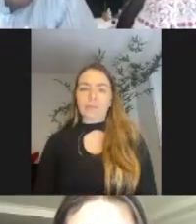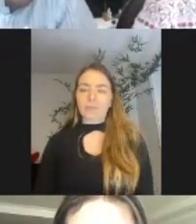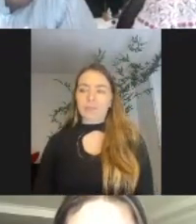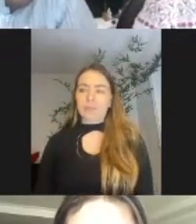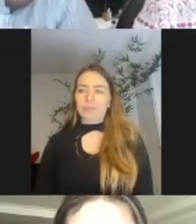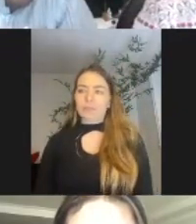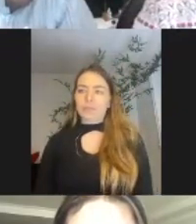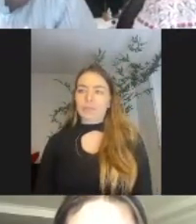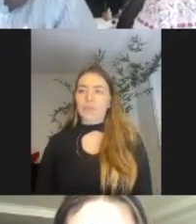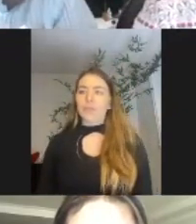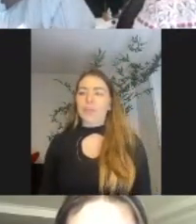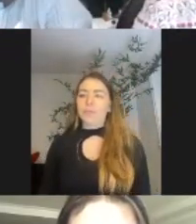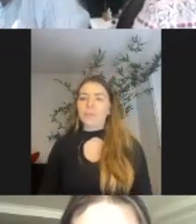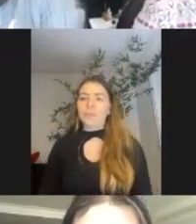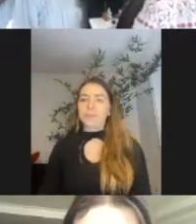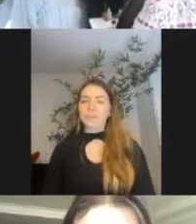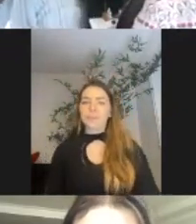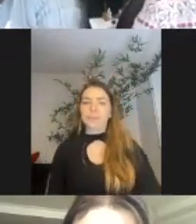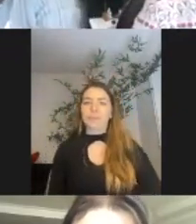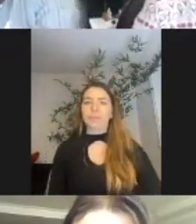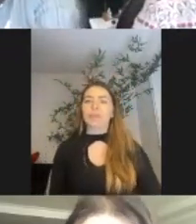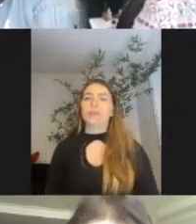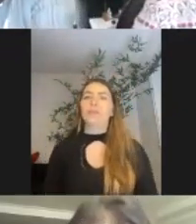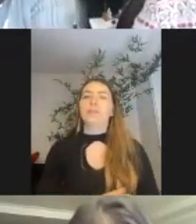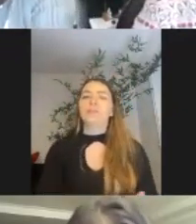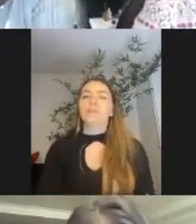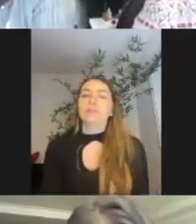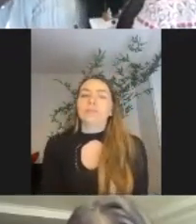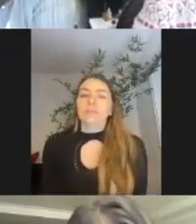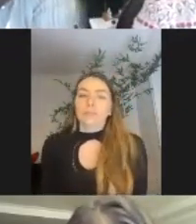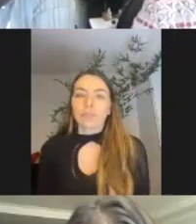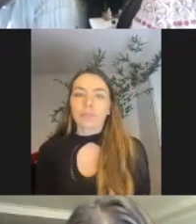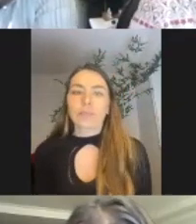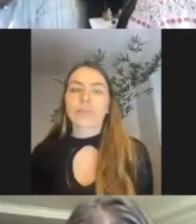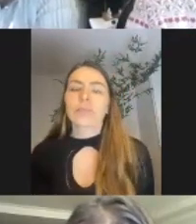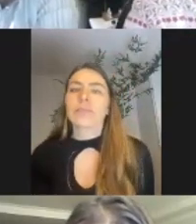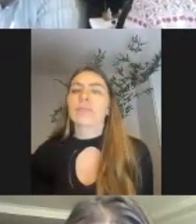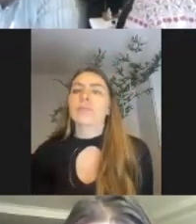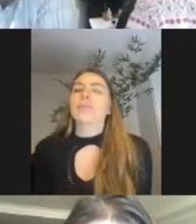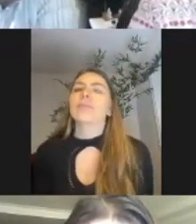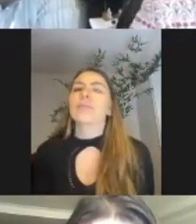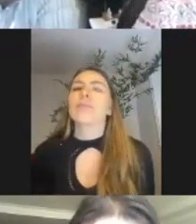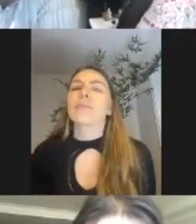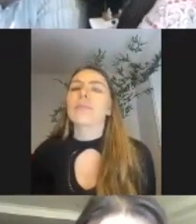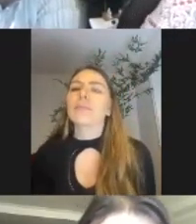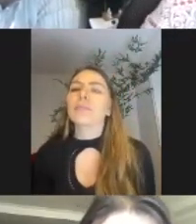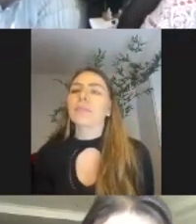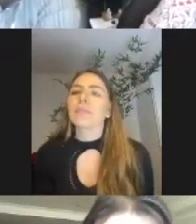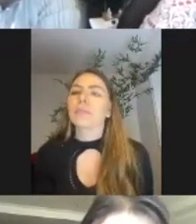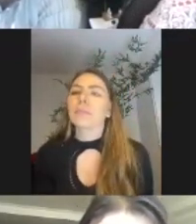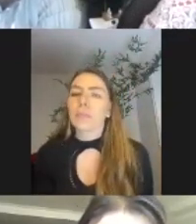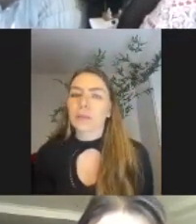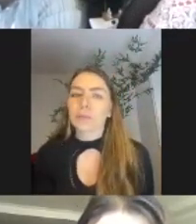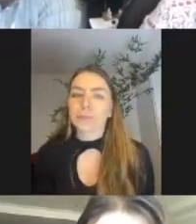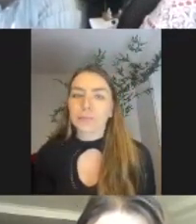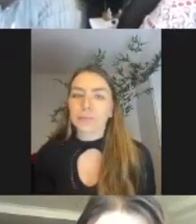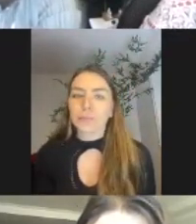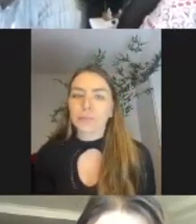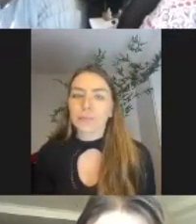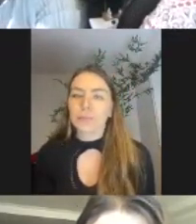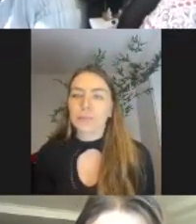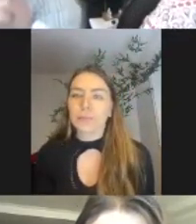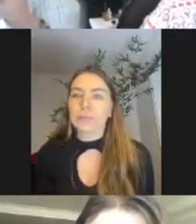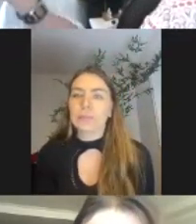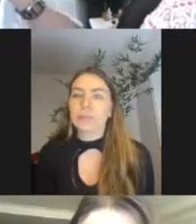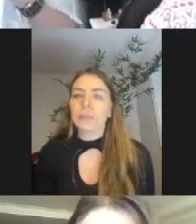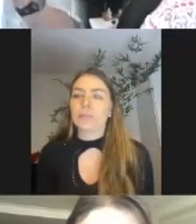gente manda o PowerPoint, Sim. que a Débora tem os contatos de todo mundo aí. Mas, gente, é muito importante para vocês, para quem